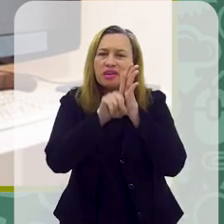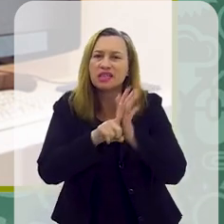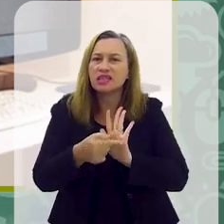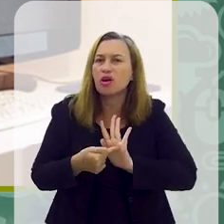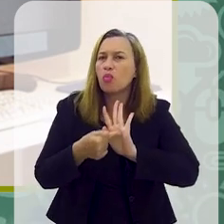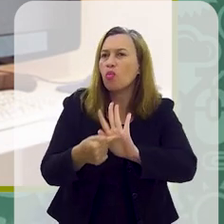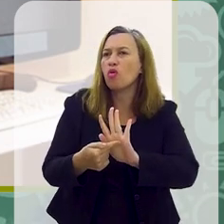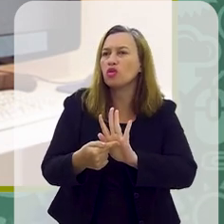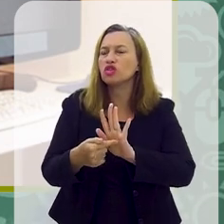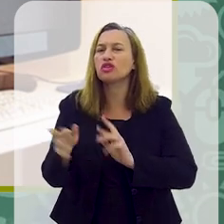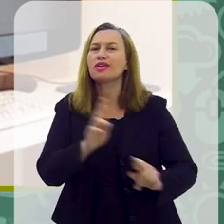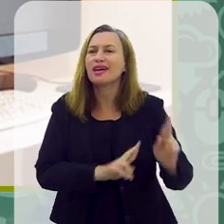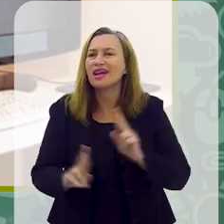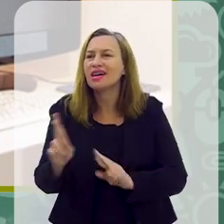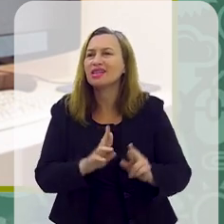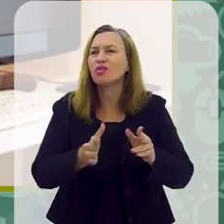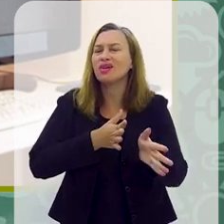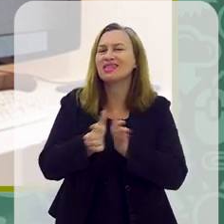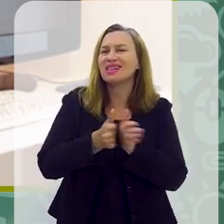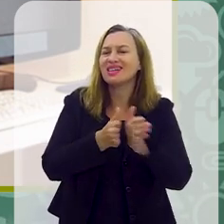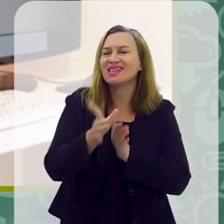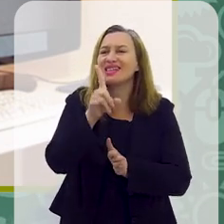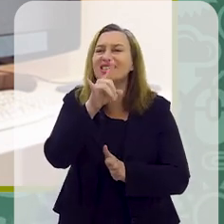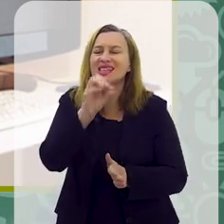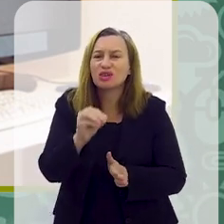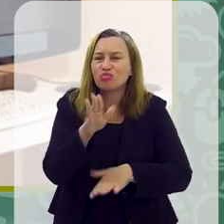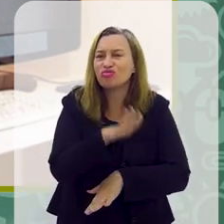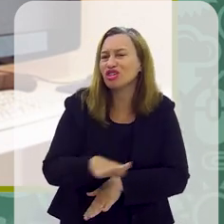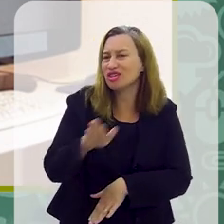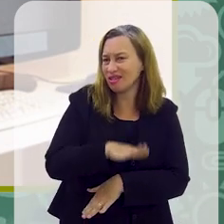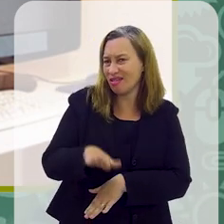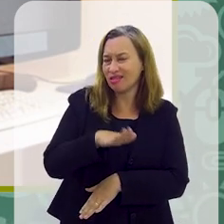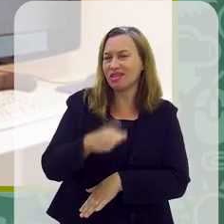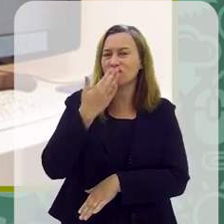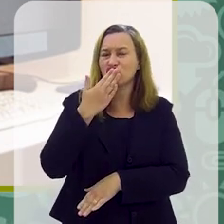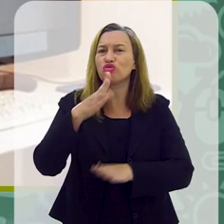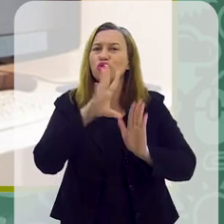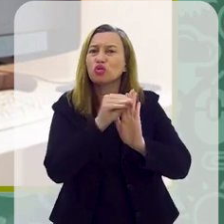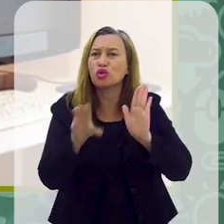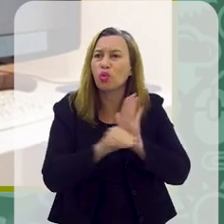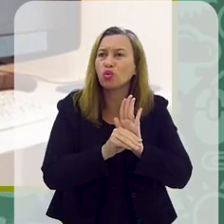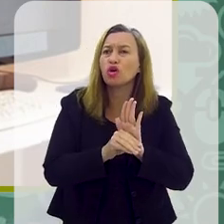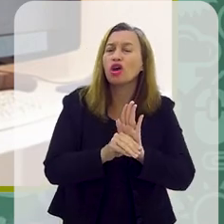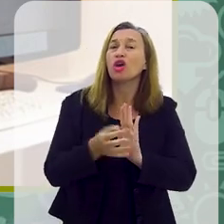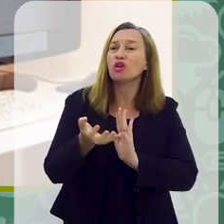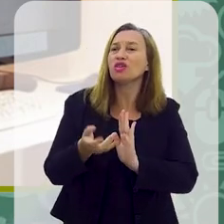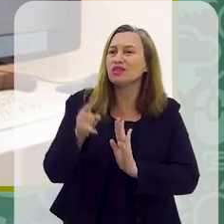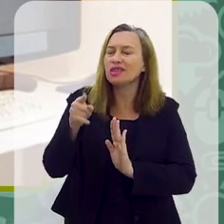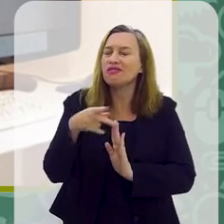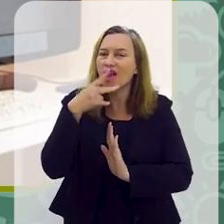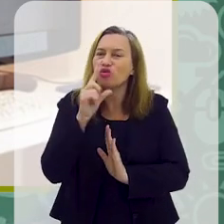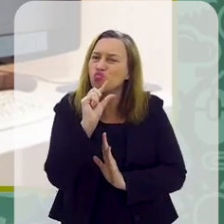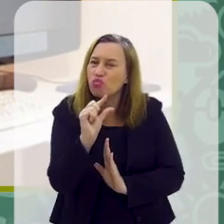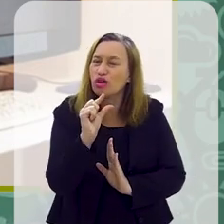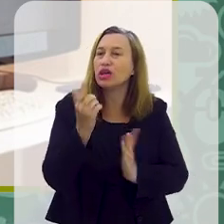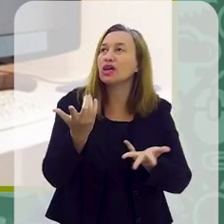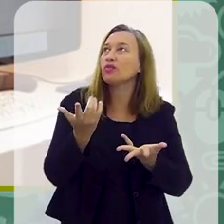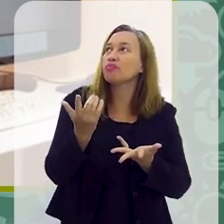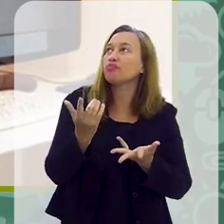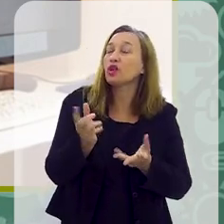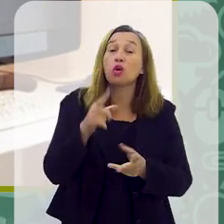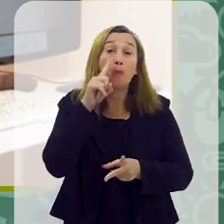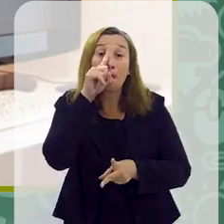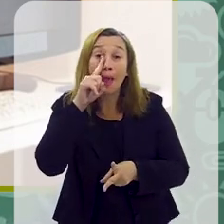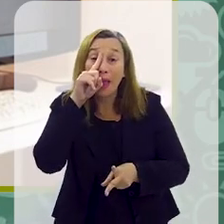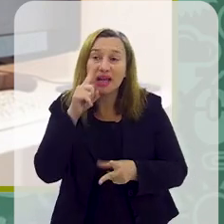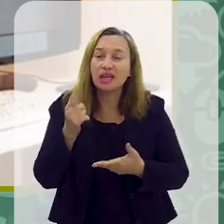pesquisas apontam em relação a esse acesso precoce de crianças a esse tipo de conteúdo, né? Eu queria que você falasse um pouquinho